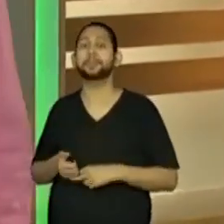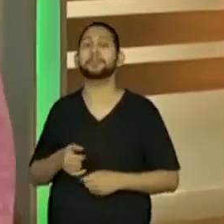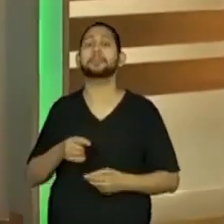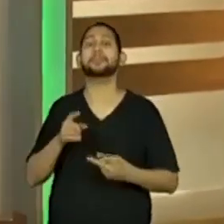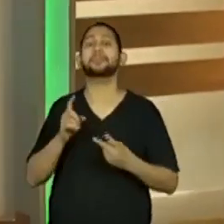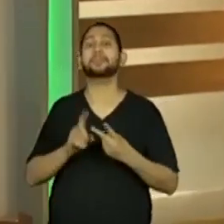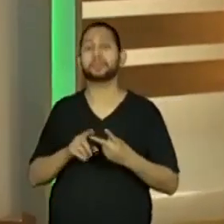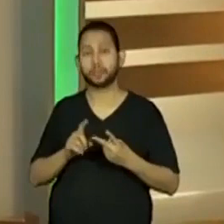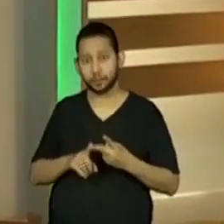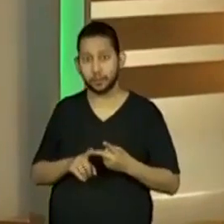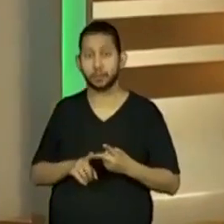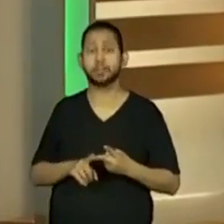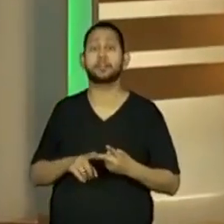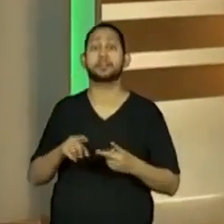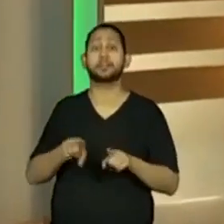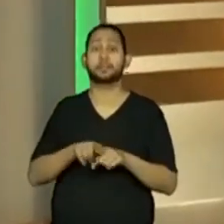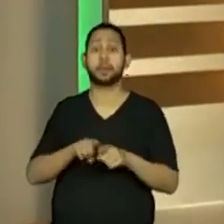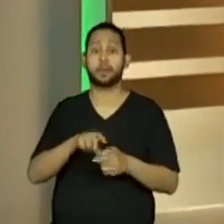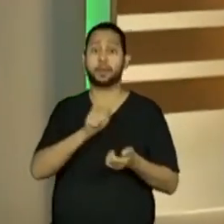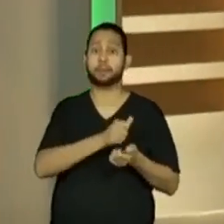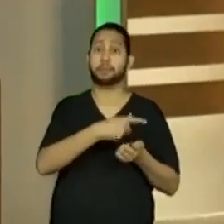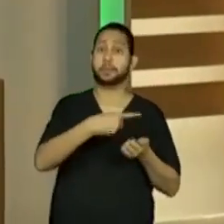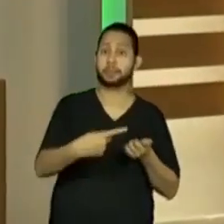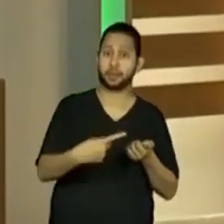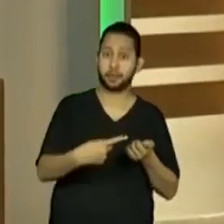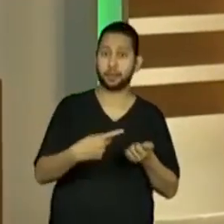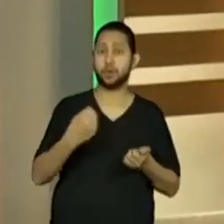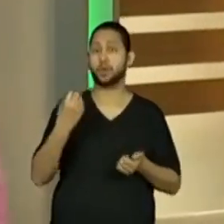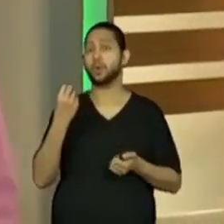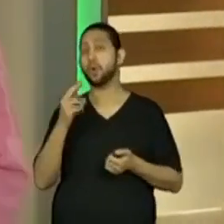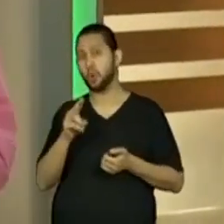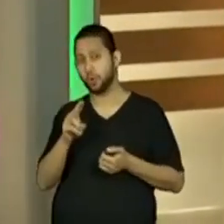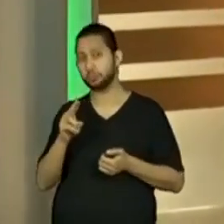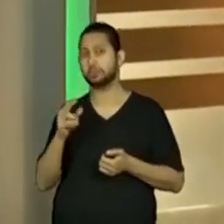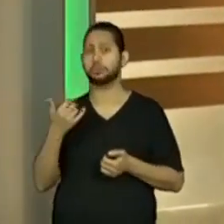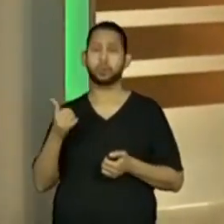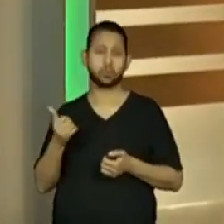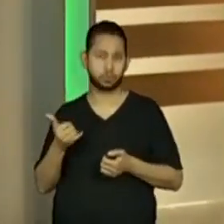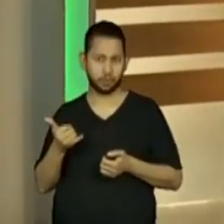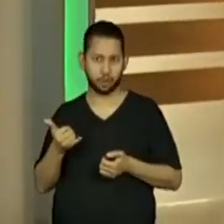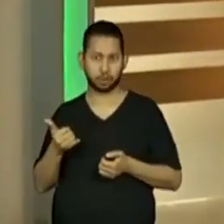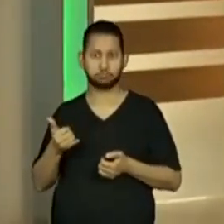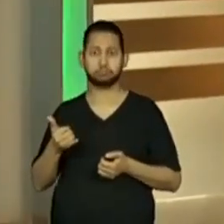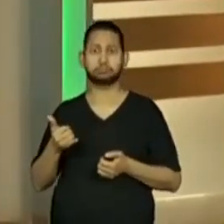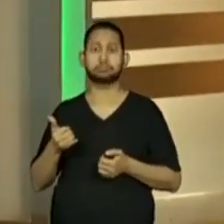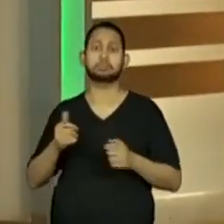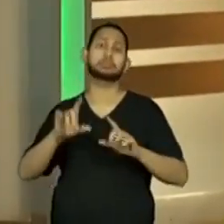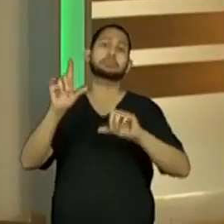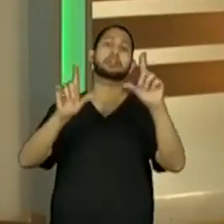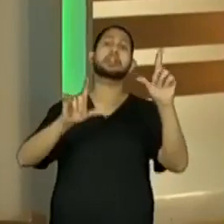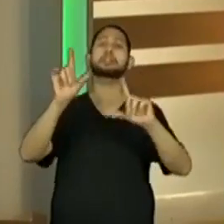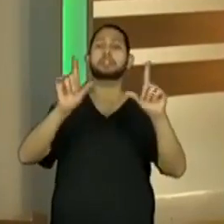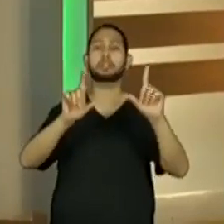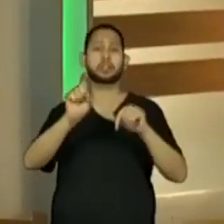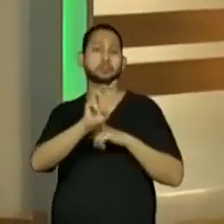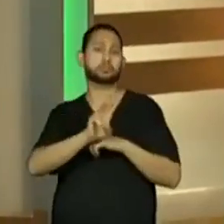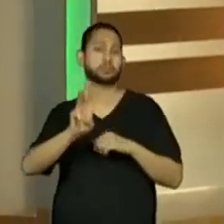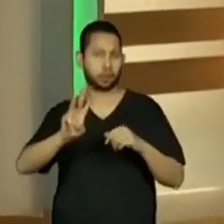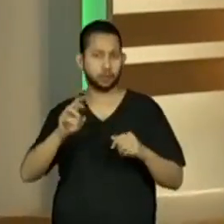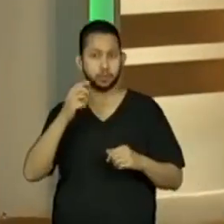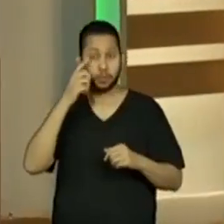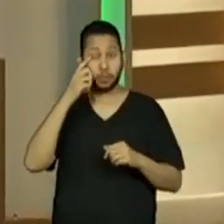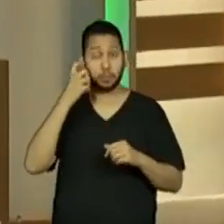do aplicativo ou do celular, da TV do site, tá